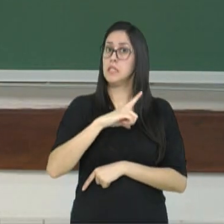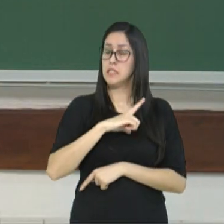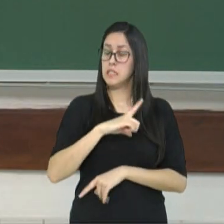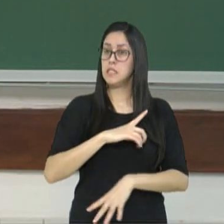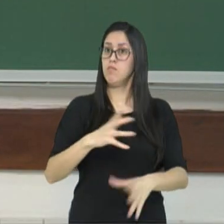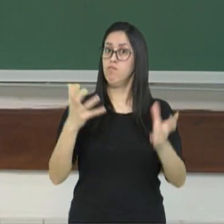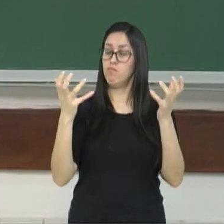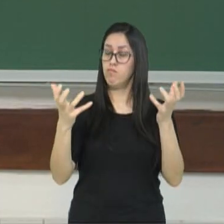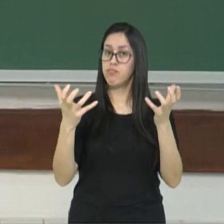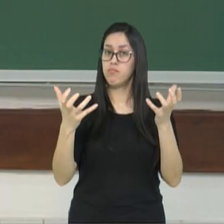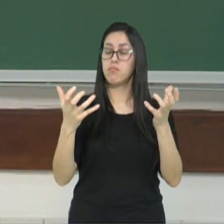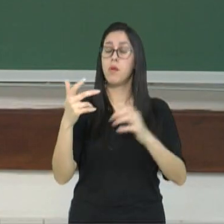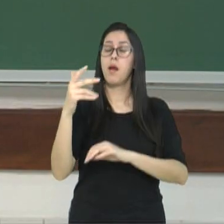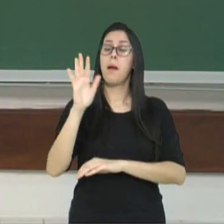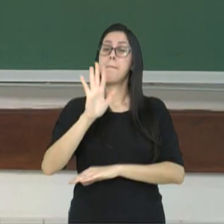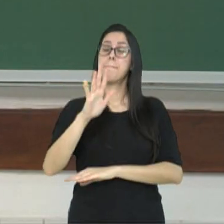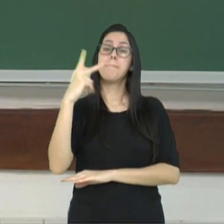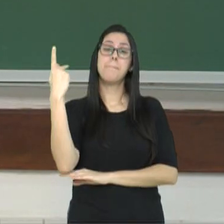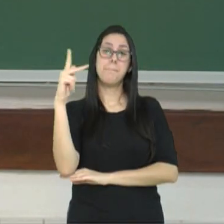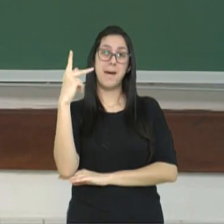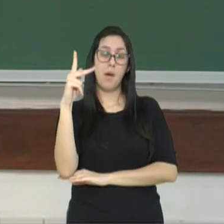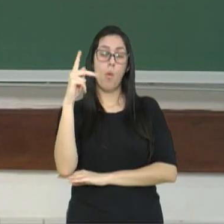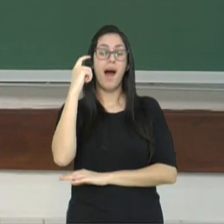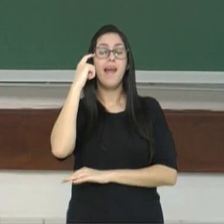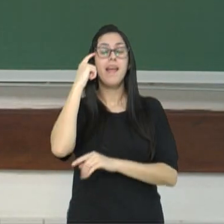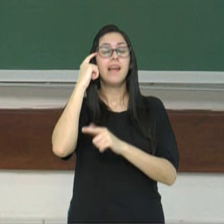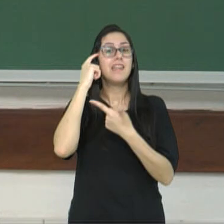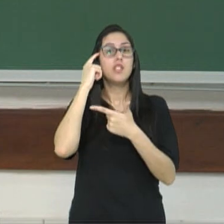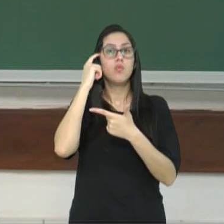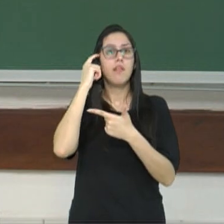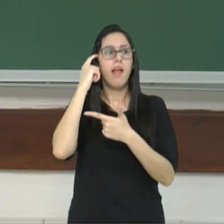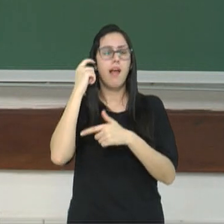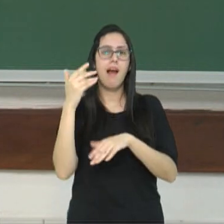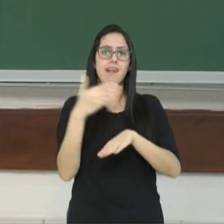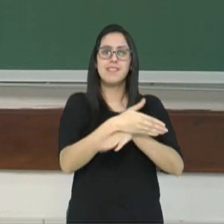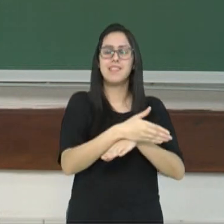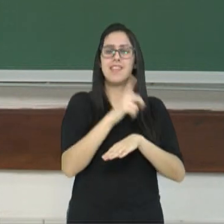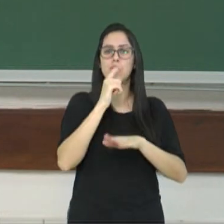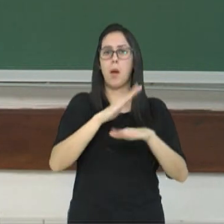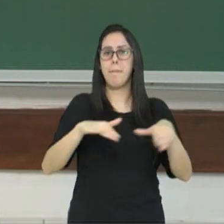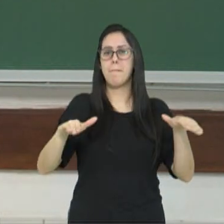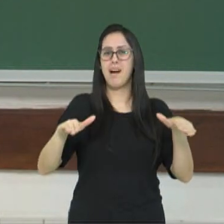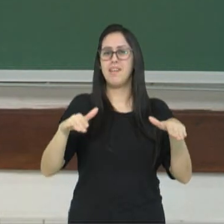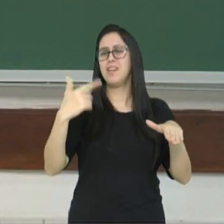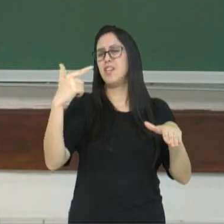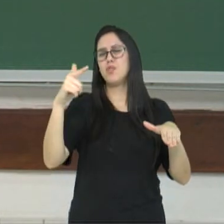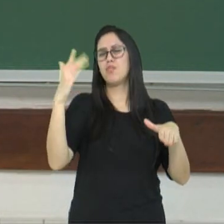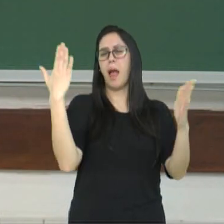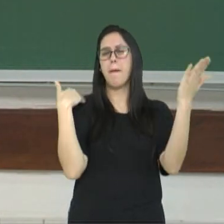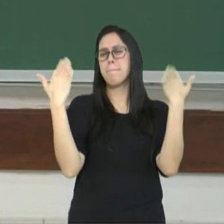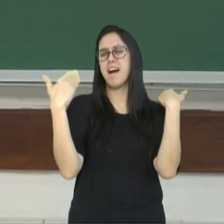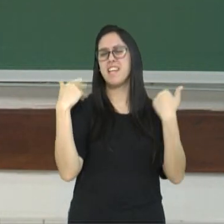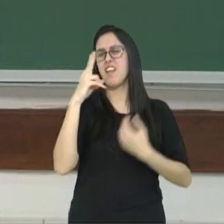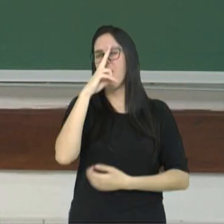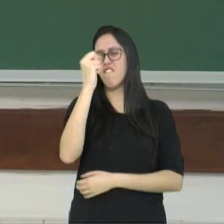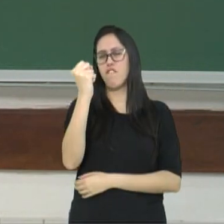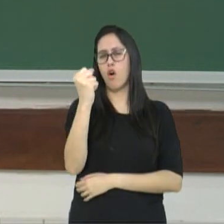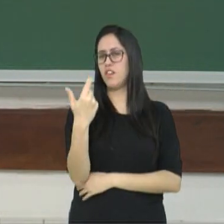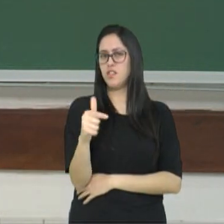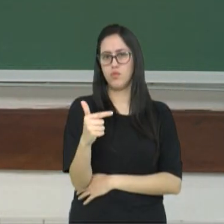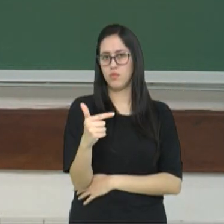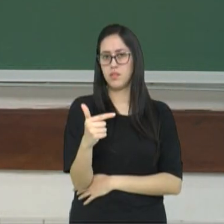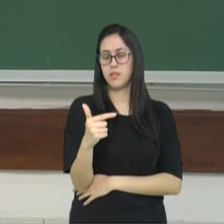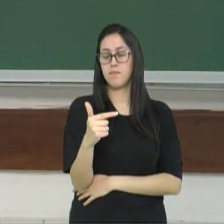equipamento, o Paraguai, como ele não tinha um acesso ao oceano, ele também não tinha uma marinha muito forte. Na Batalha de Riachuelo, a